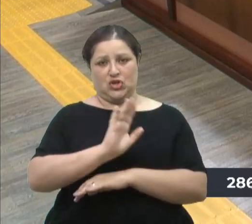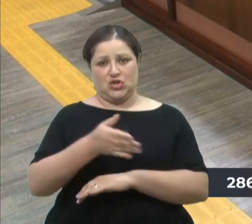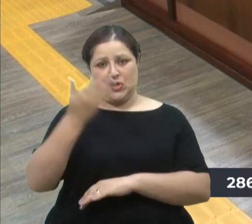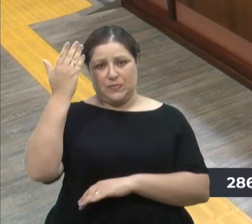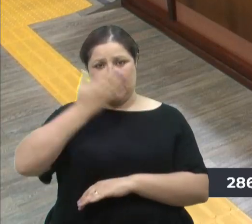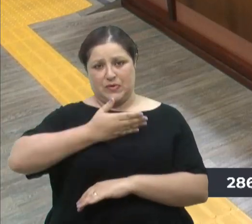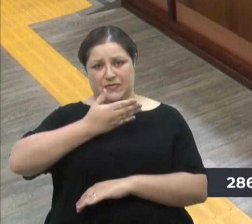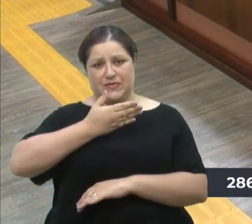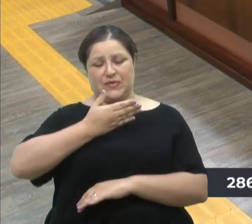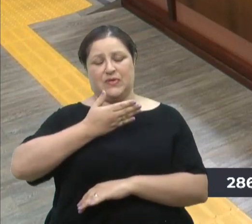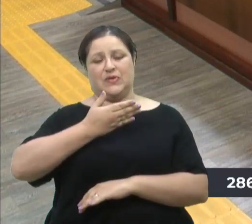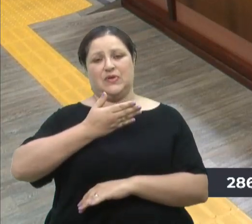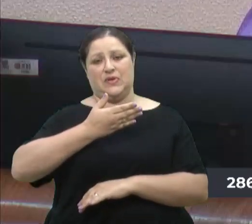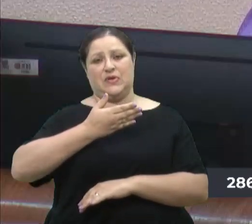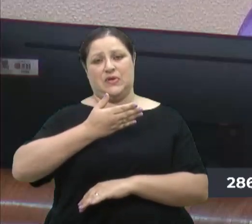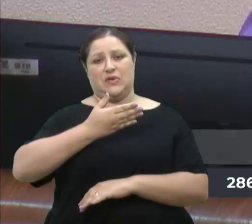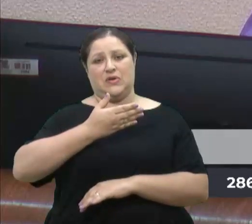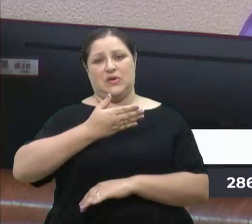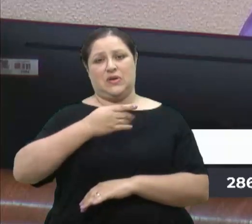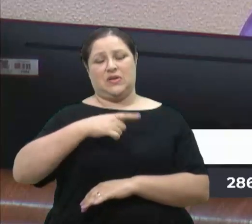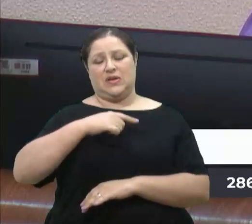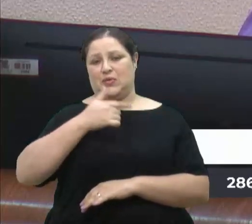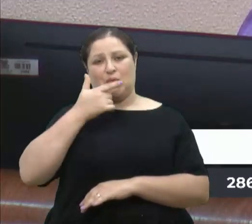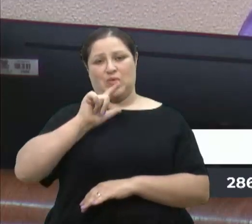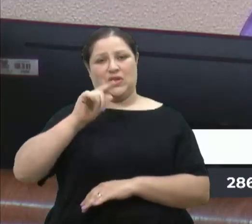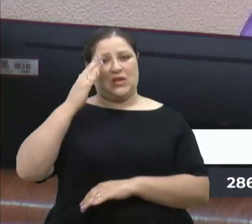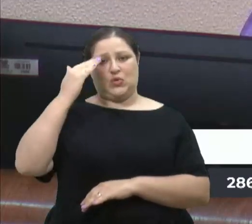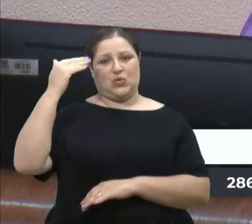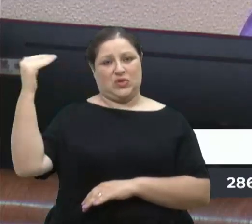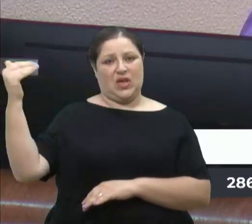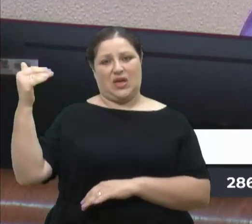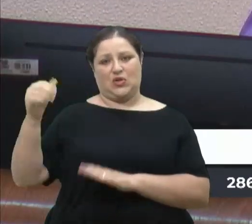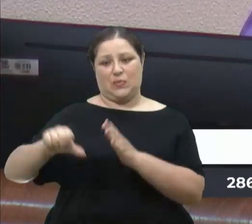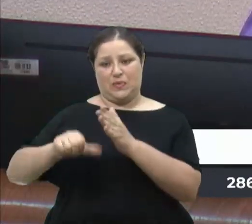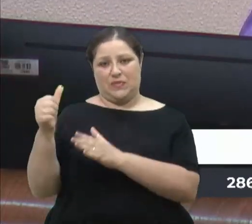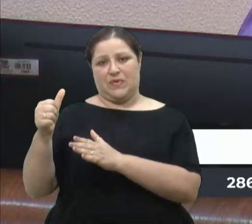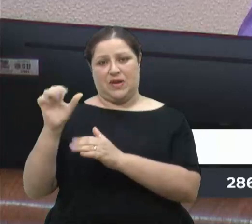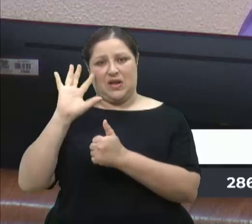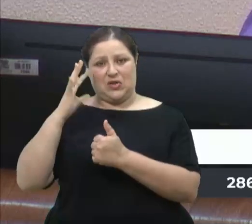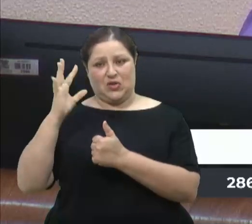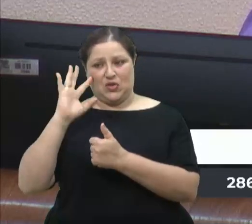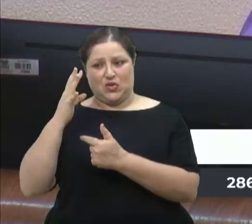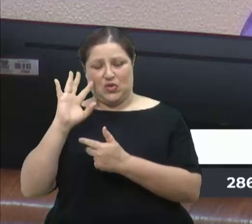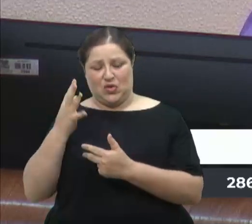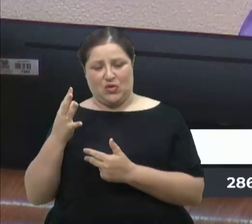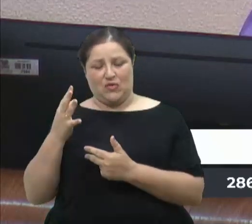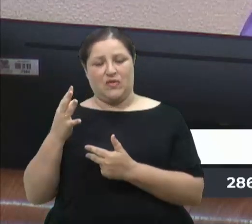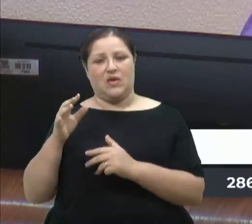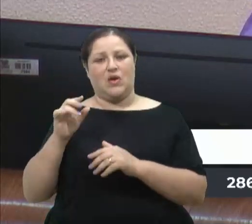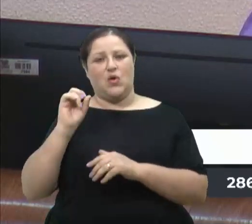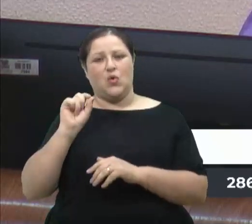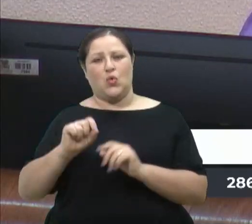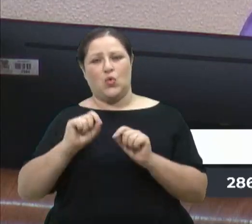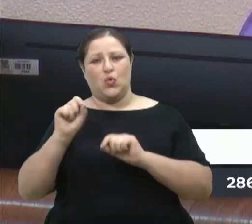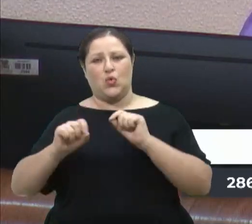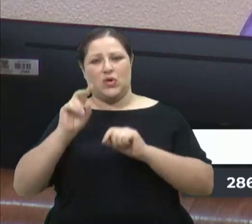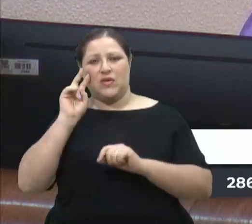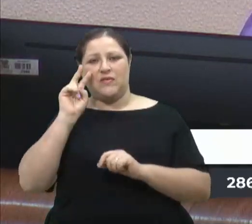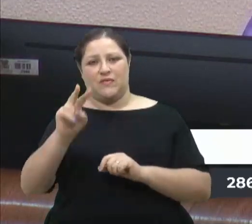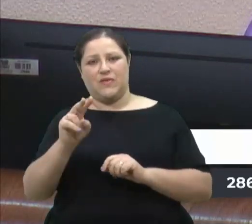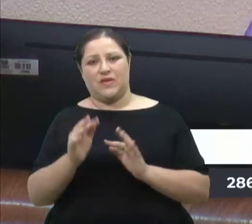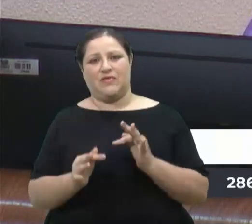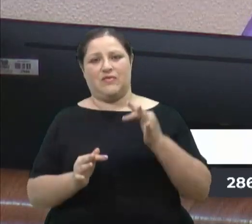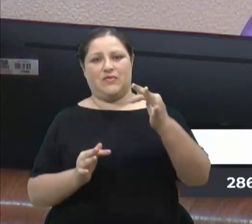provar do provar o insucesso nas primeiras medidas é o que se vislumbra é